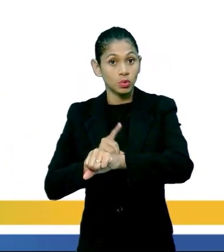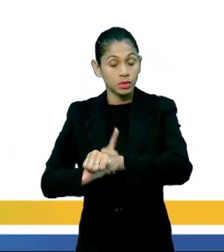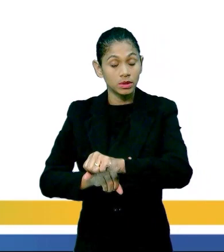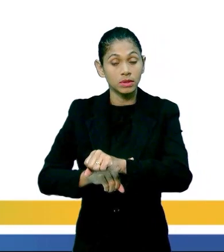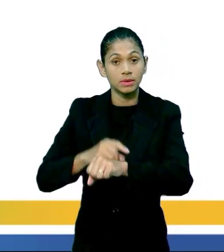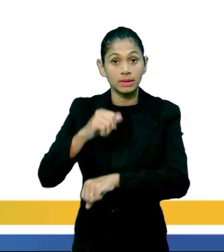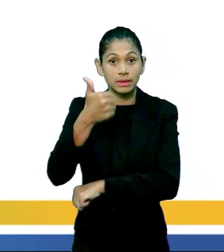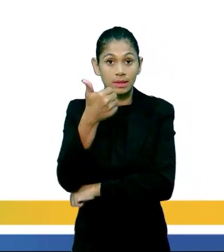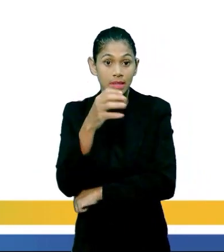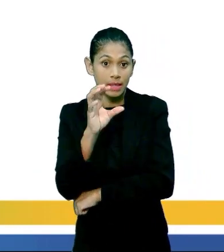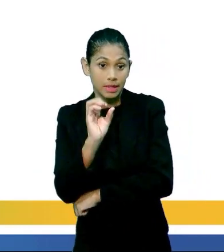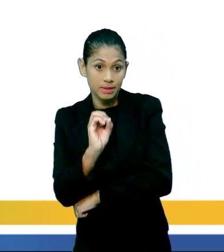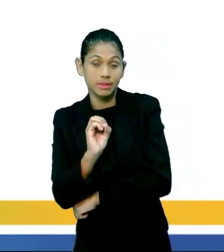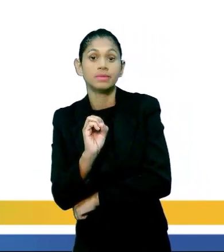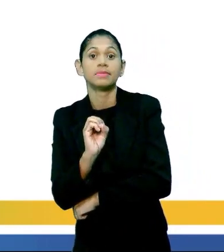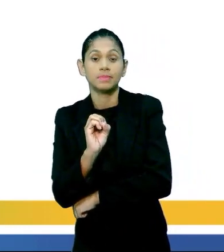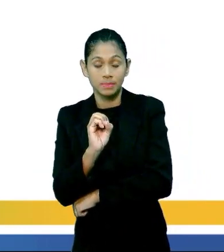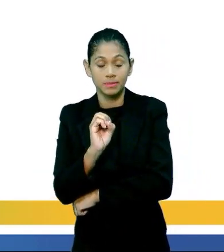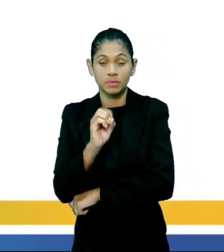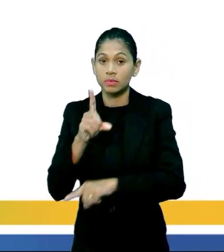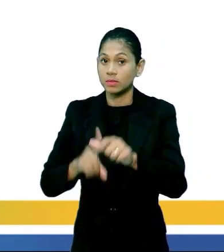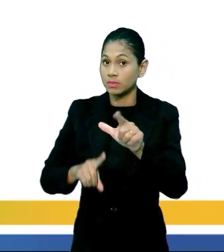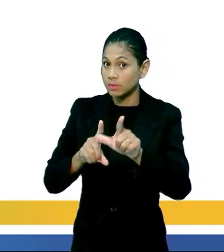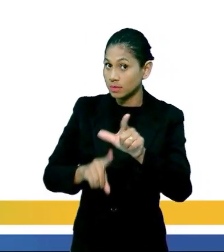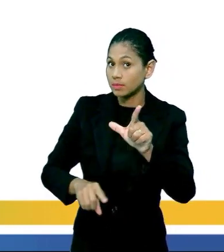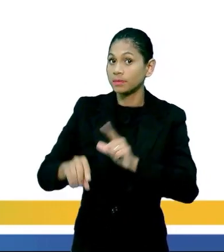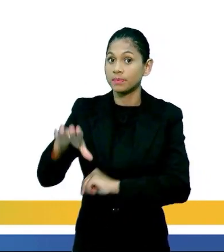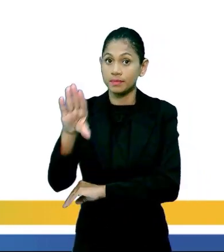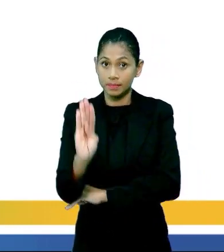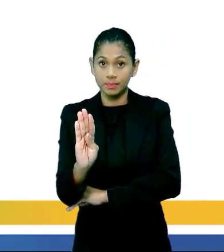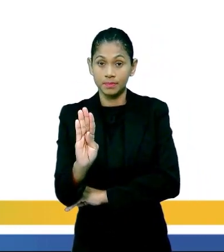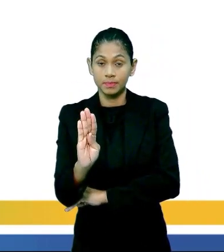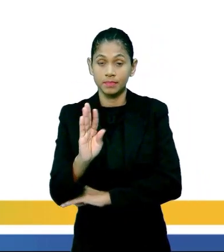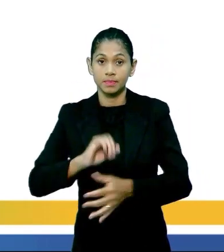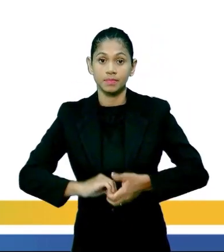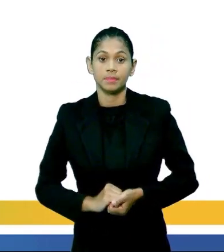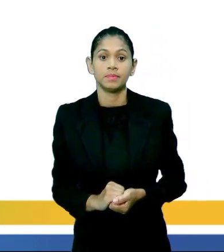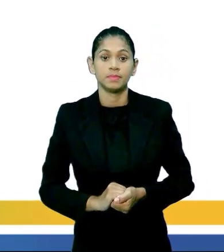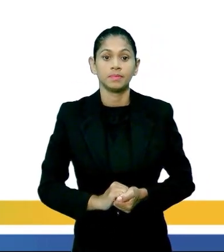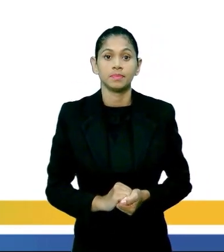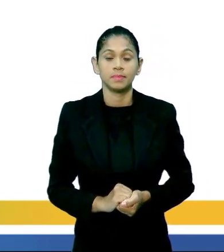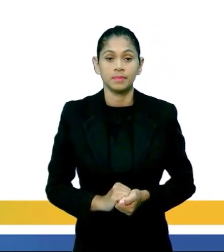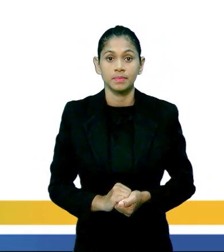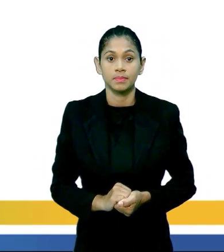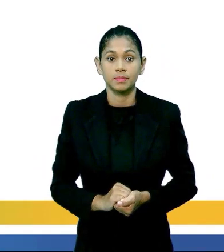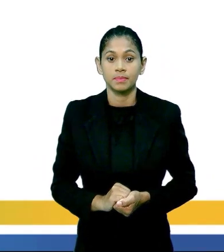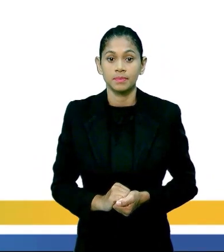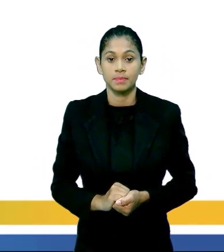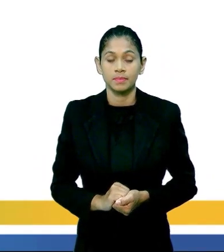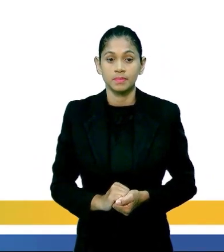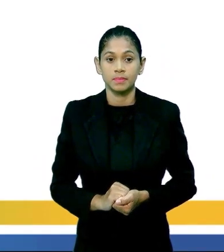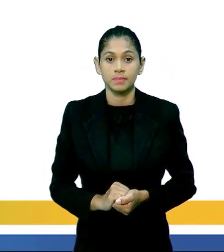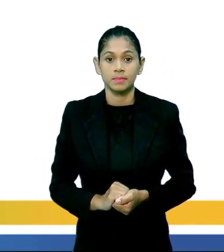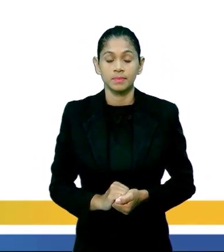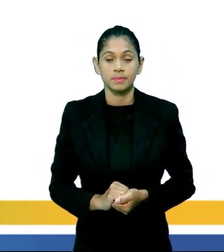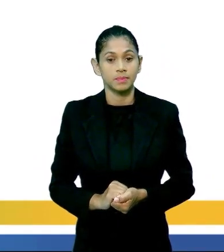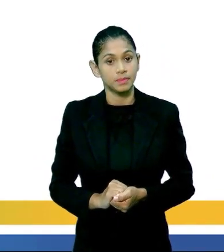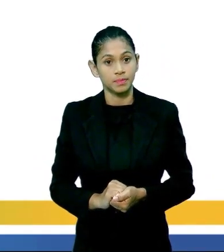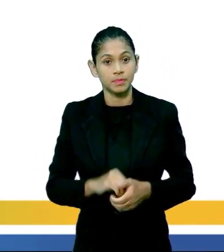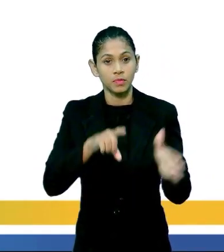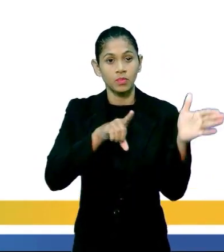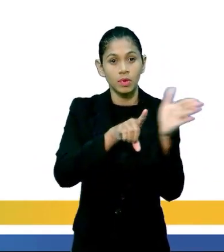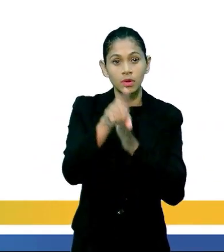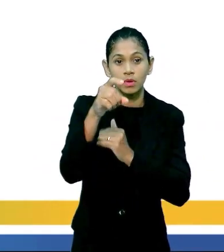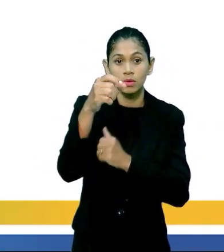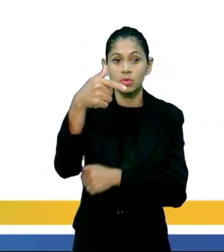minutos. Letra B. Vamos à próxima questão. Questão 175,